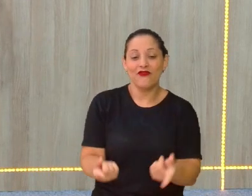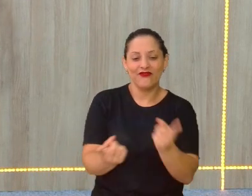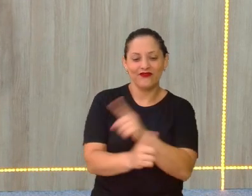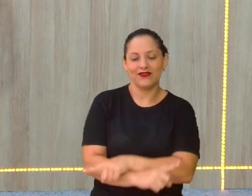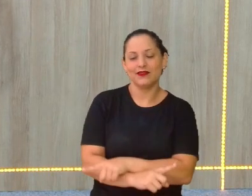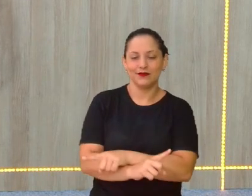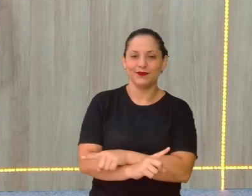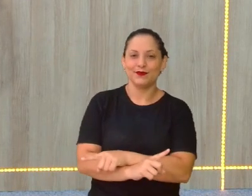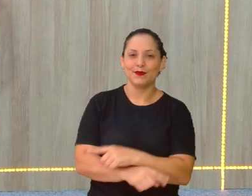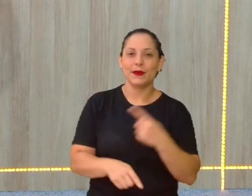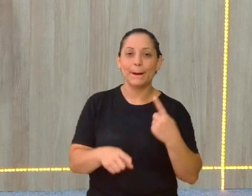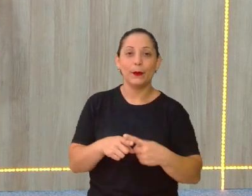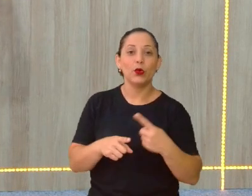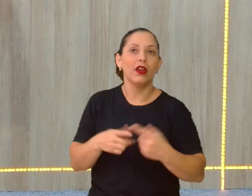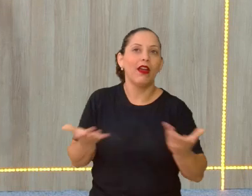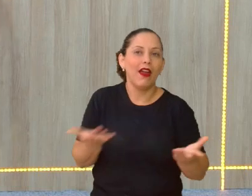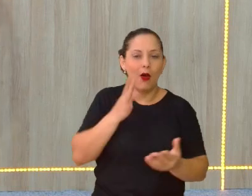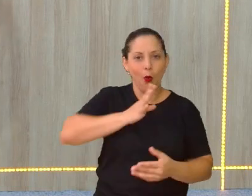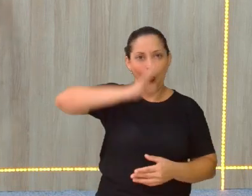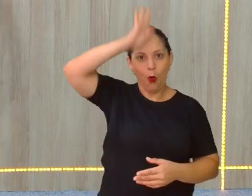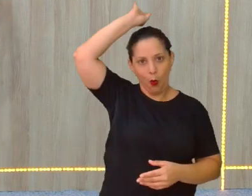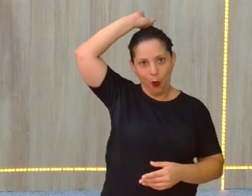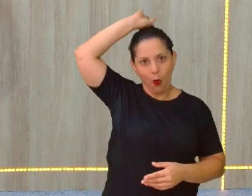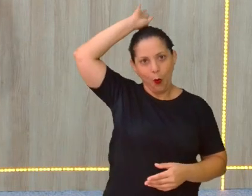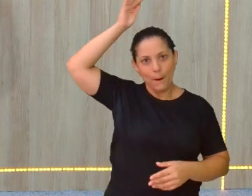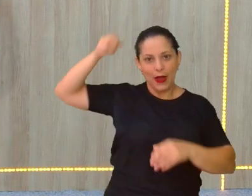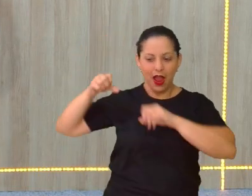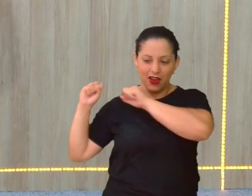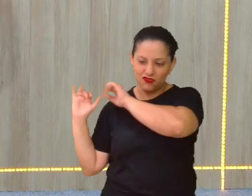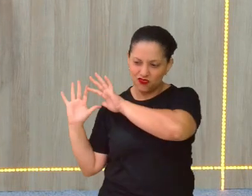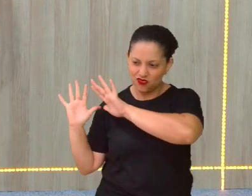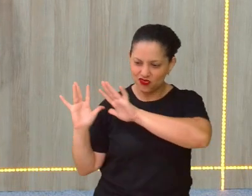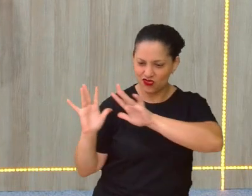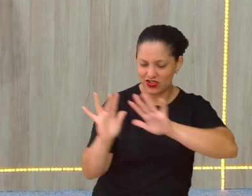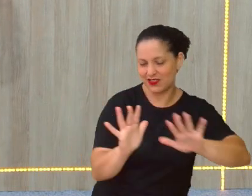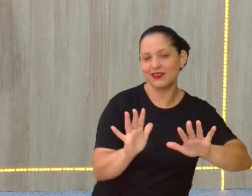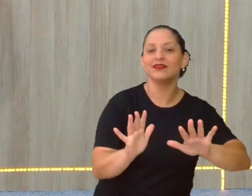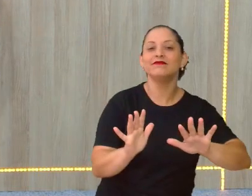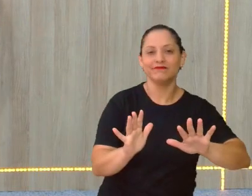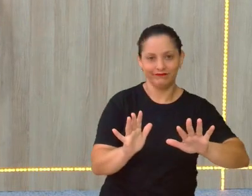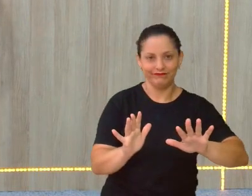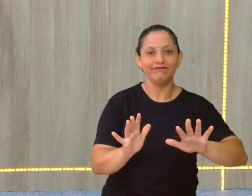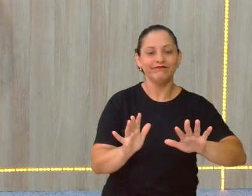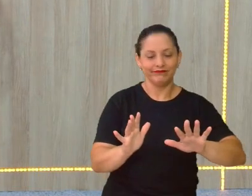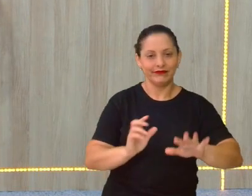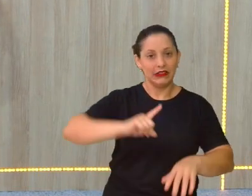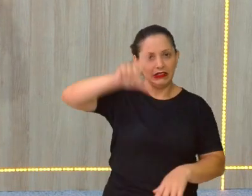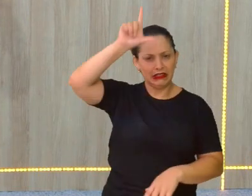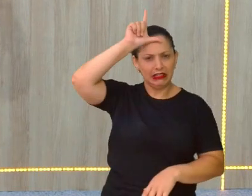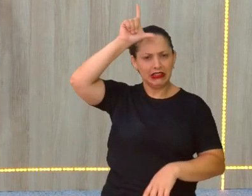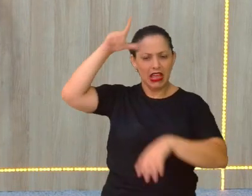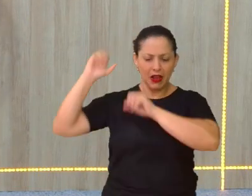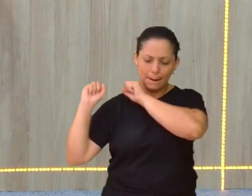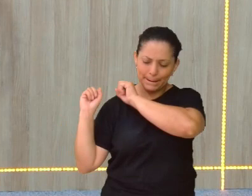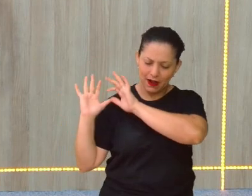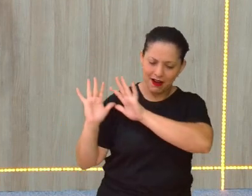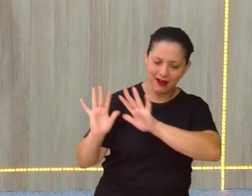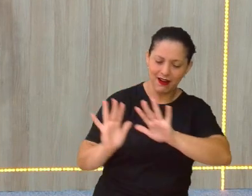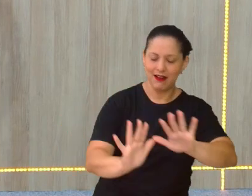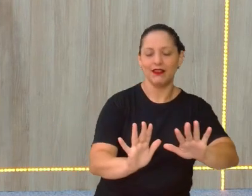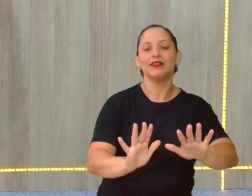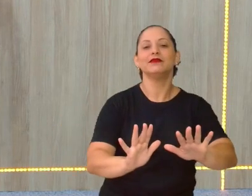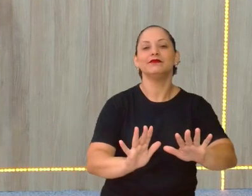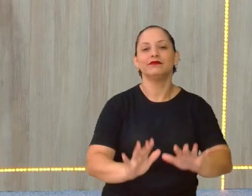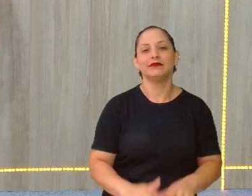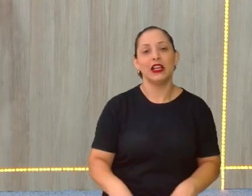na realidade Roma vai dominar a região da Gália ali, né, onde estavam os gauleses, e a